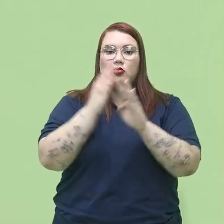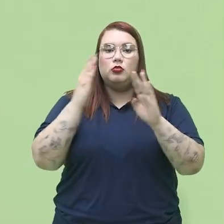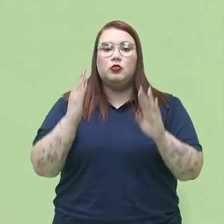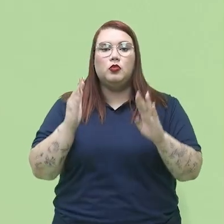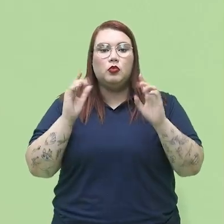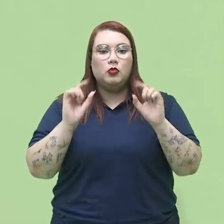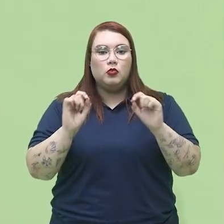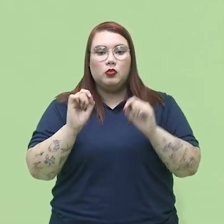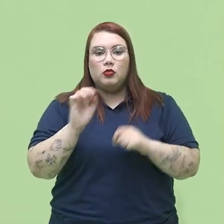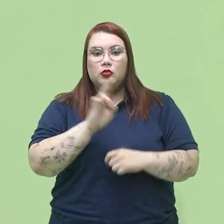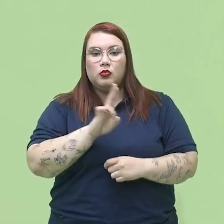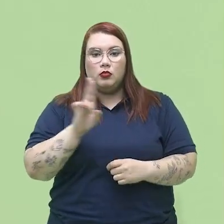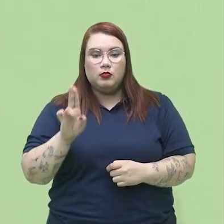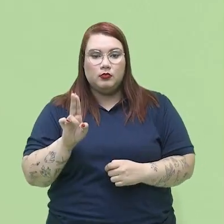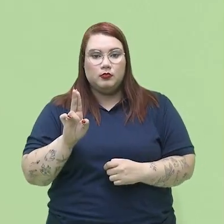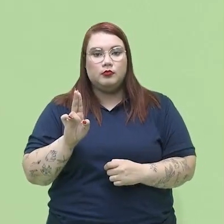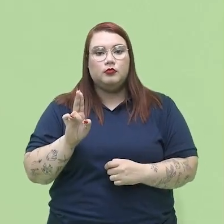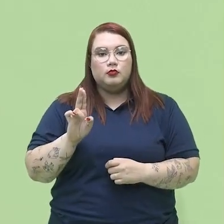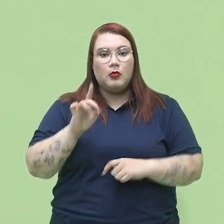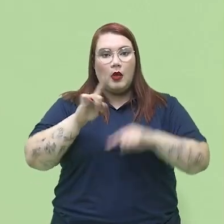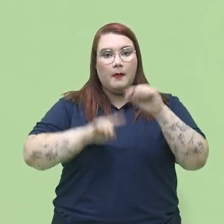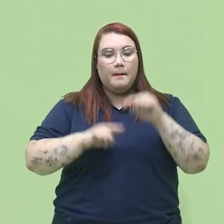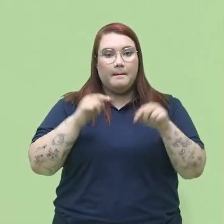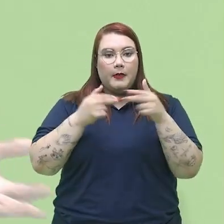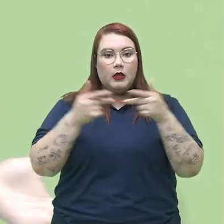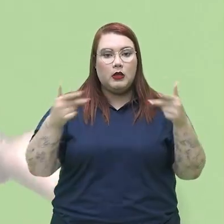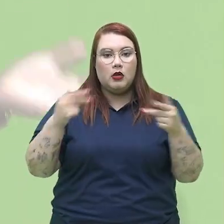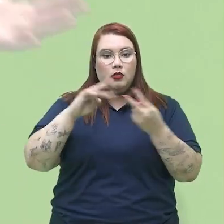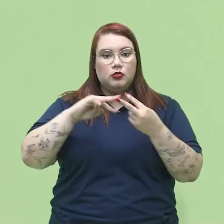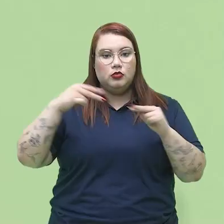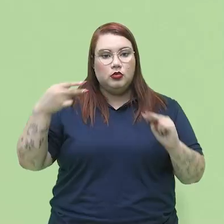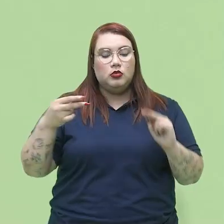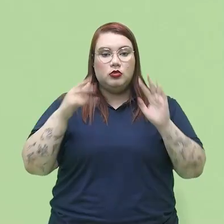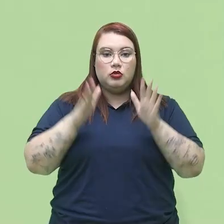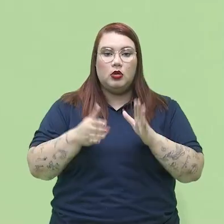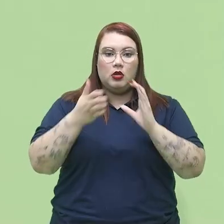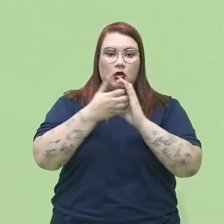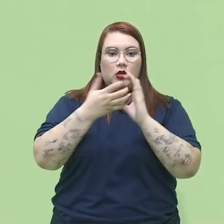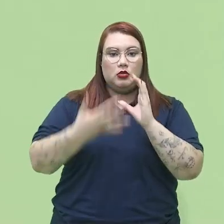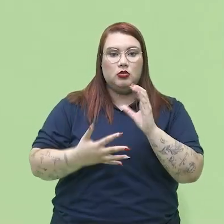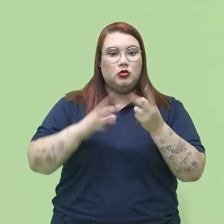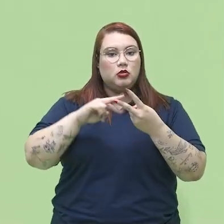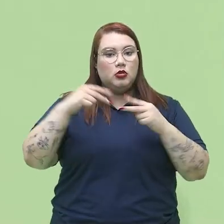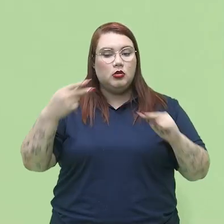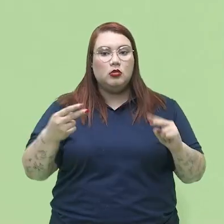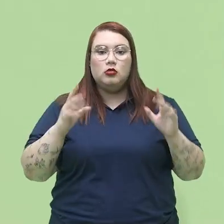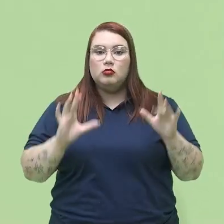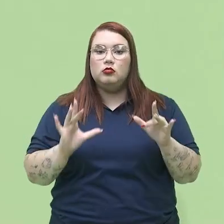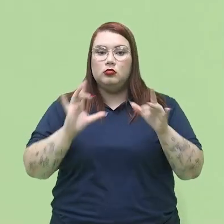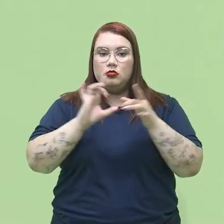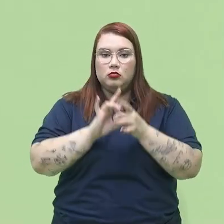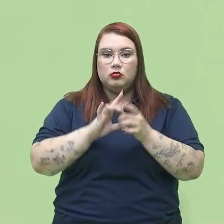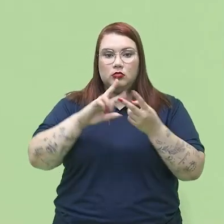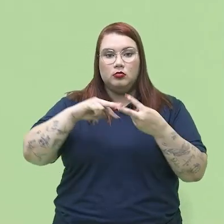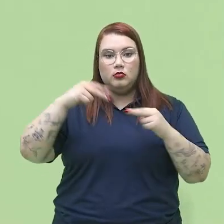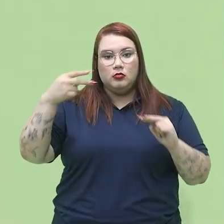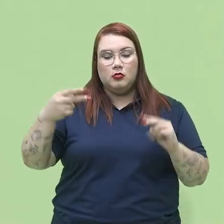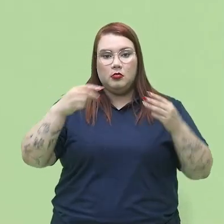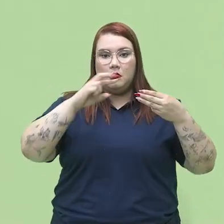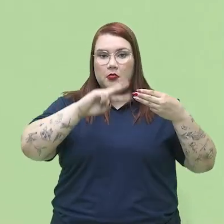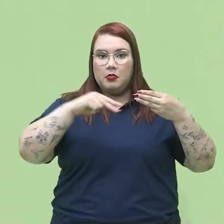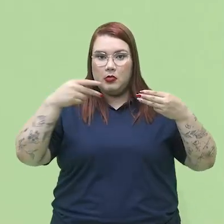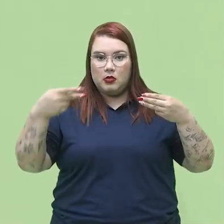nós chamamos de material genético. Isso já os fatores da genética agregada, a genética